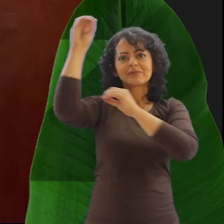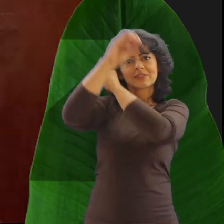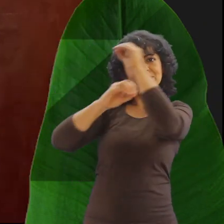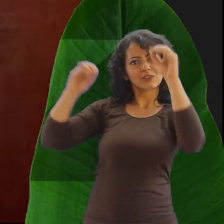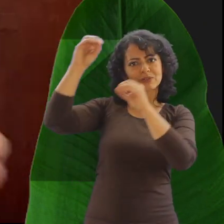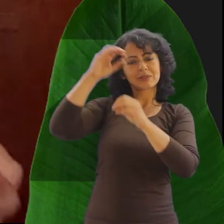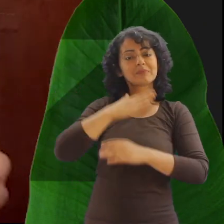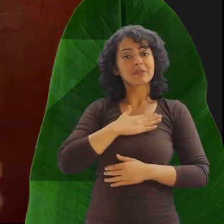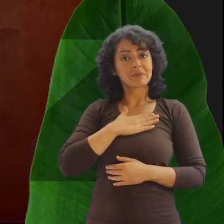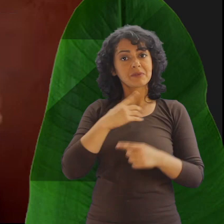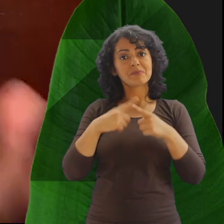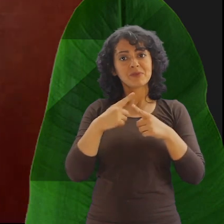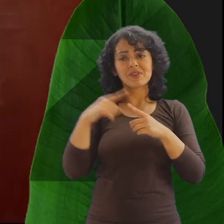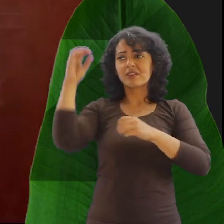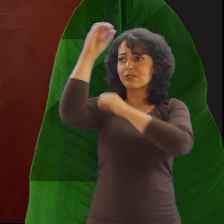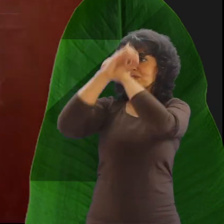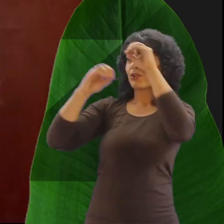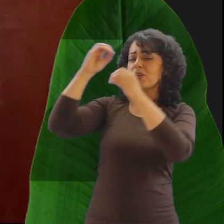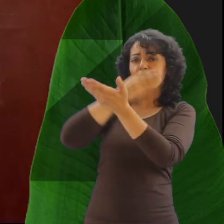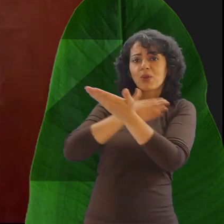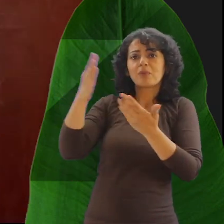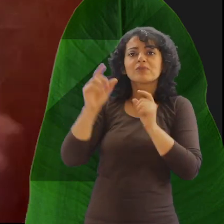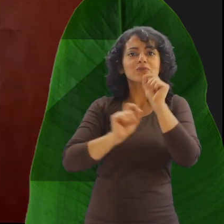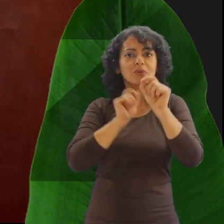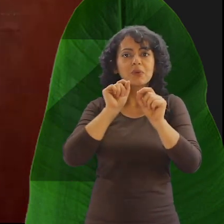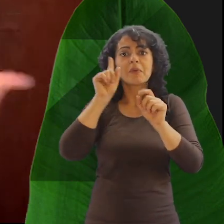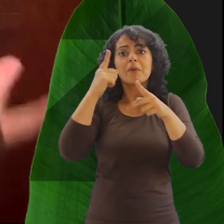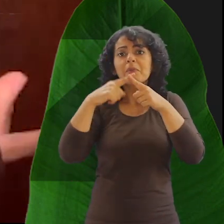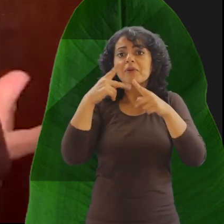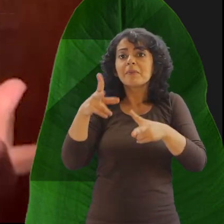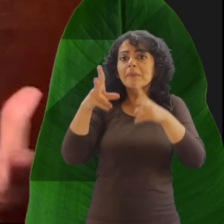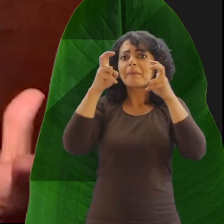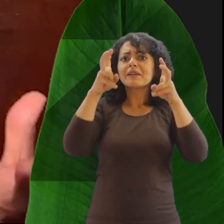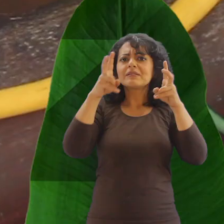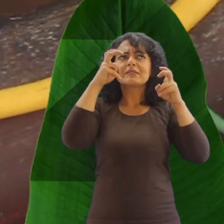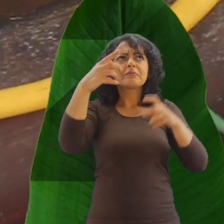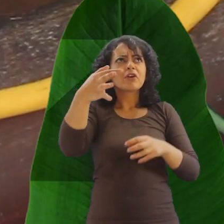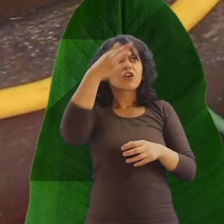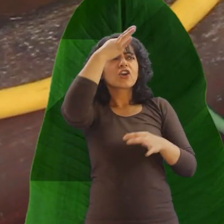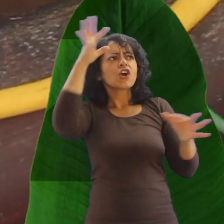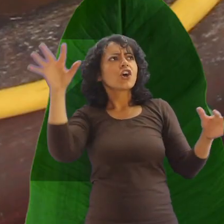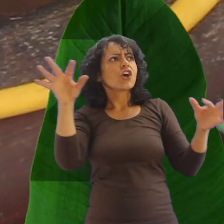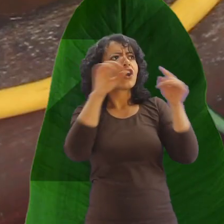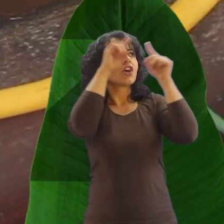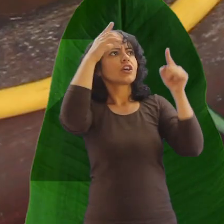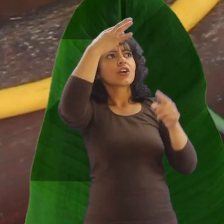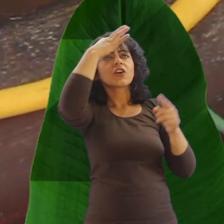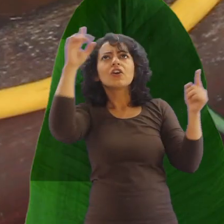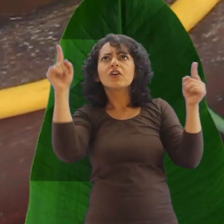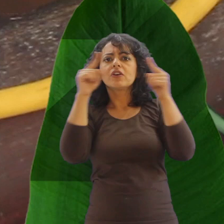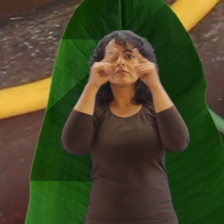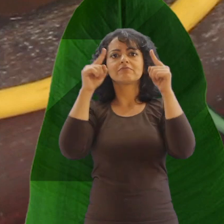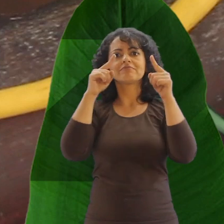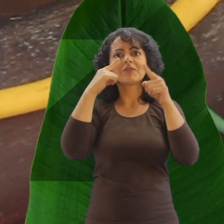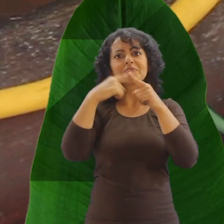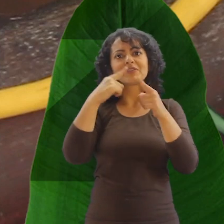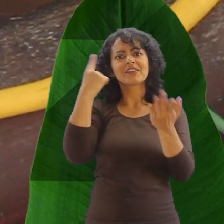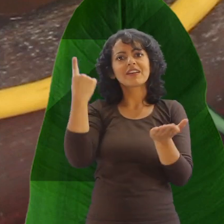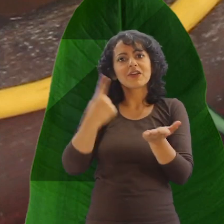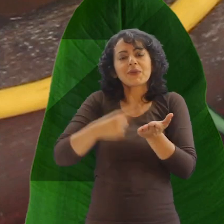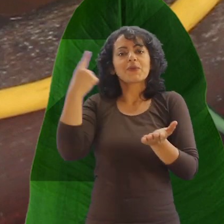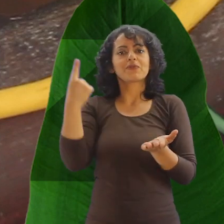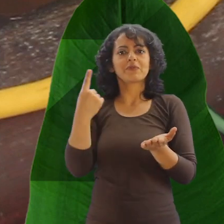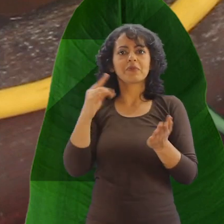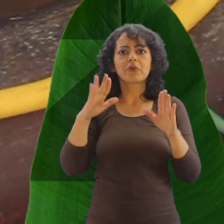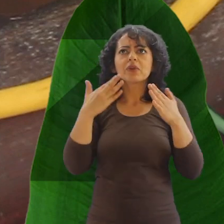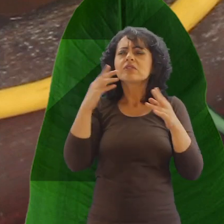começou com a observação de coincidências. Isso me emociona muito, né? A coincidência, para mim, é a hora da